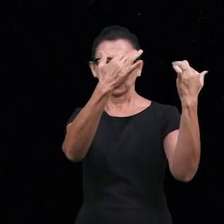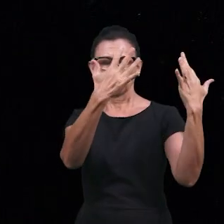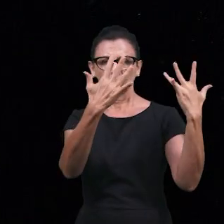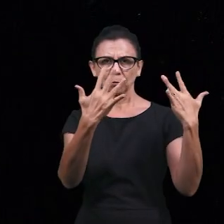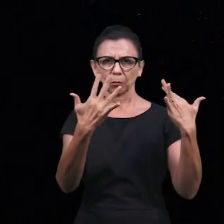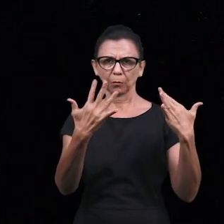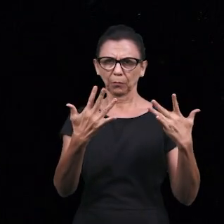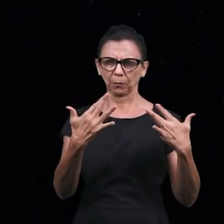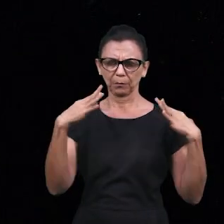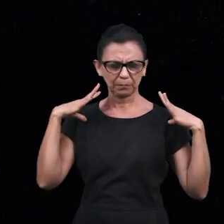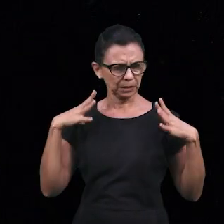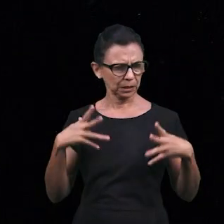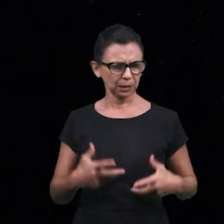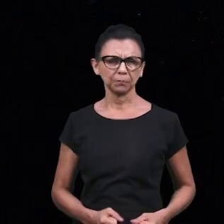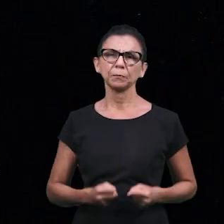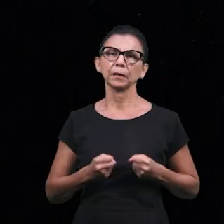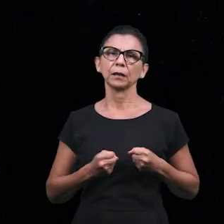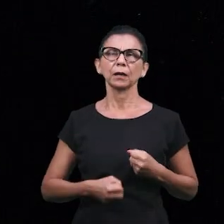põe teu sangue